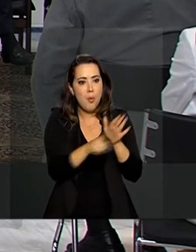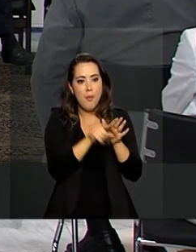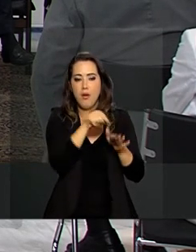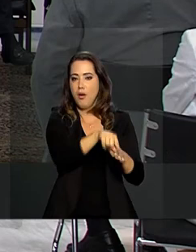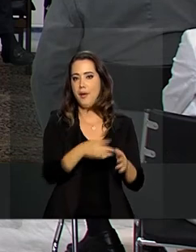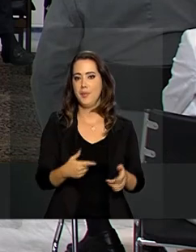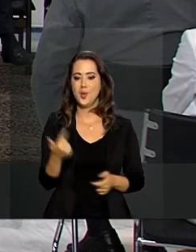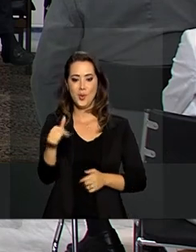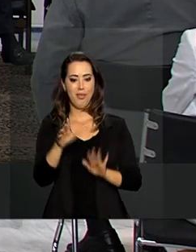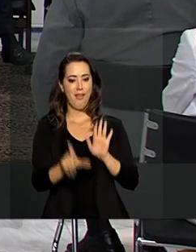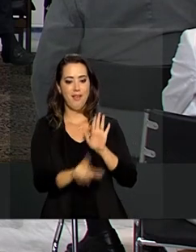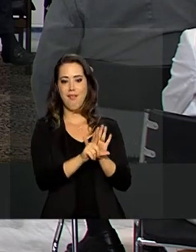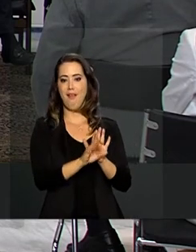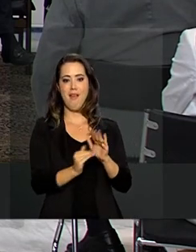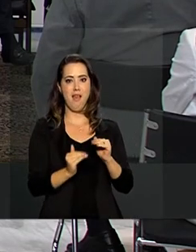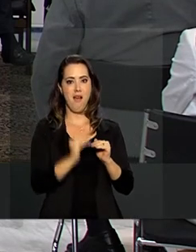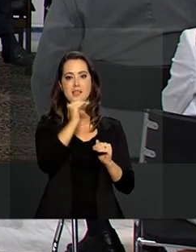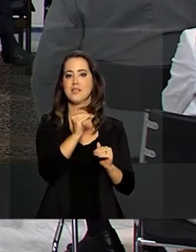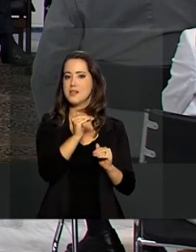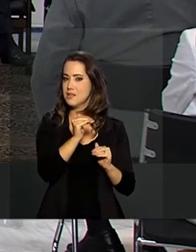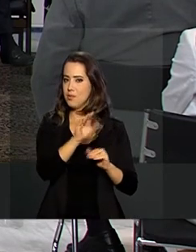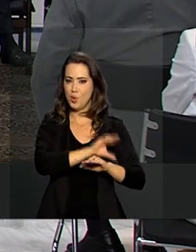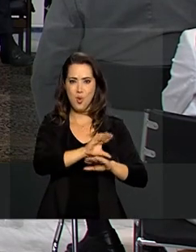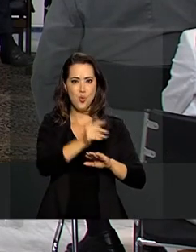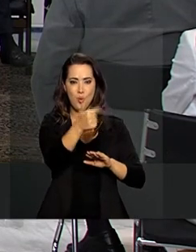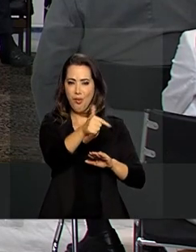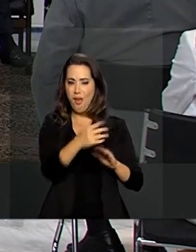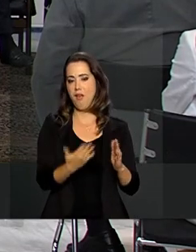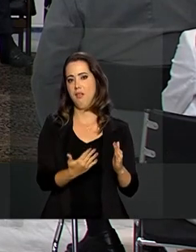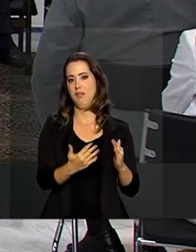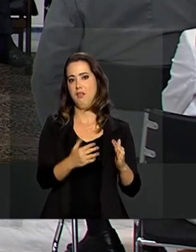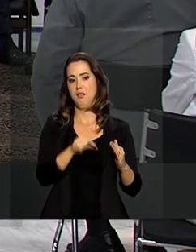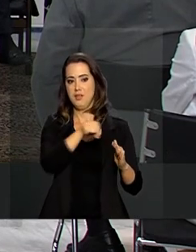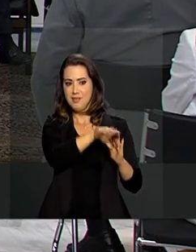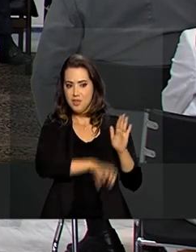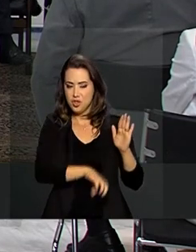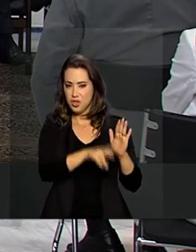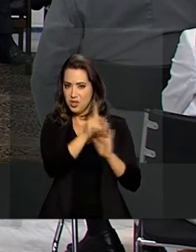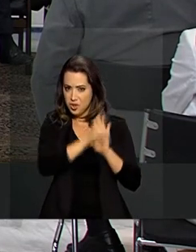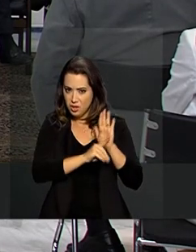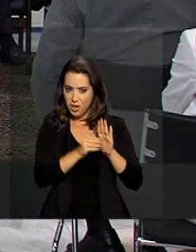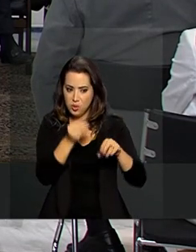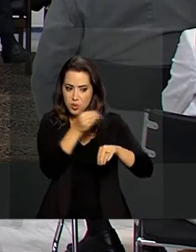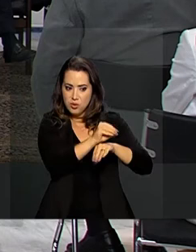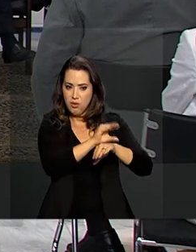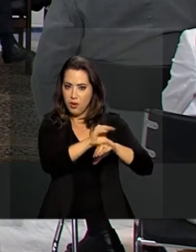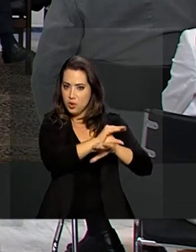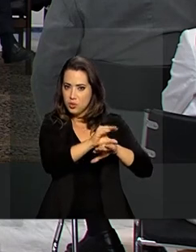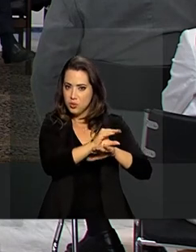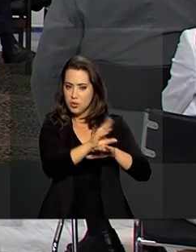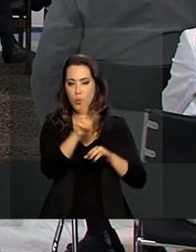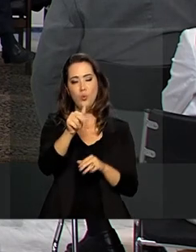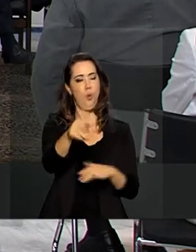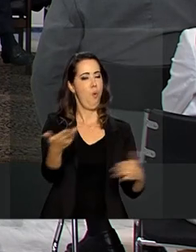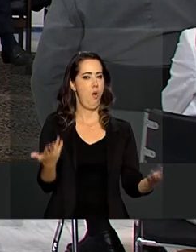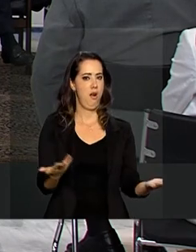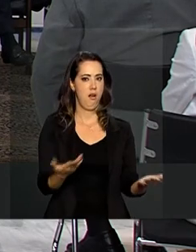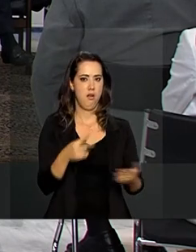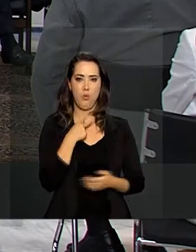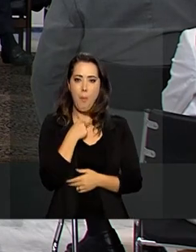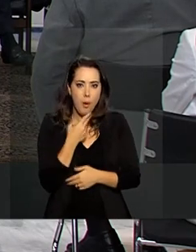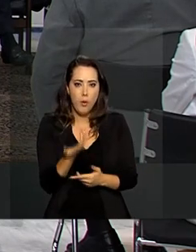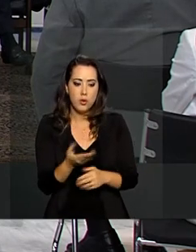seja lei ordinária seja portarias e decretos pode retirar aquilo está previsto no texto emocional então